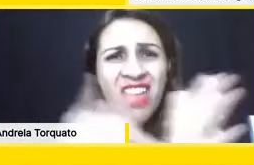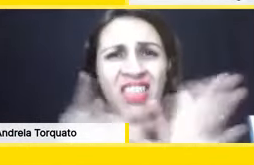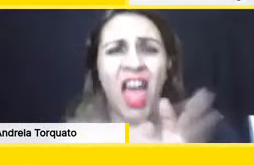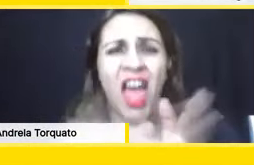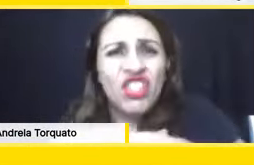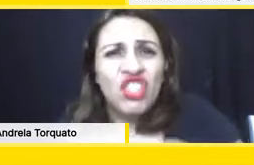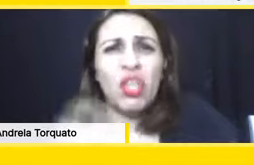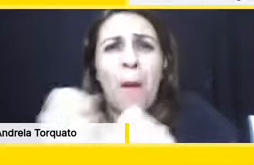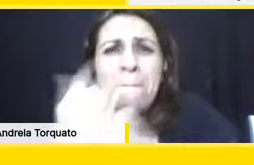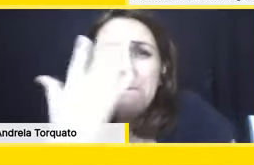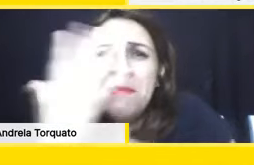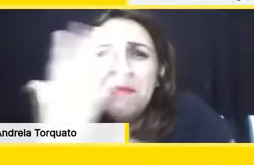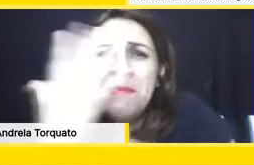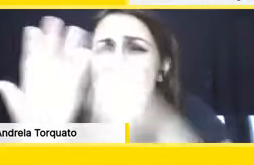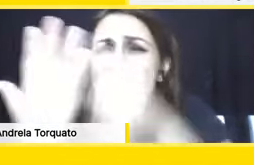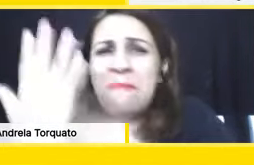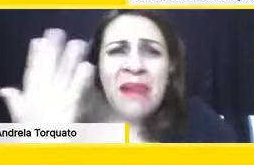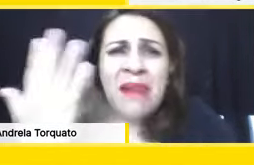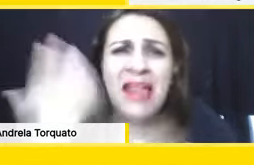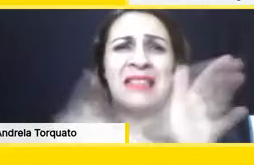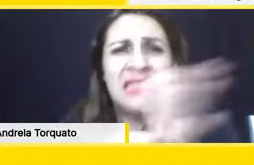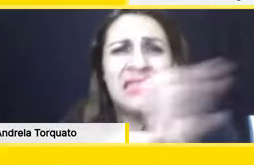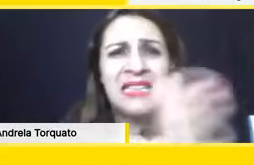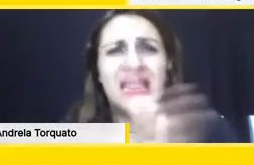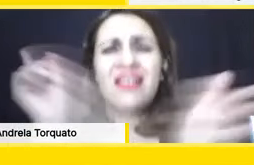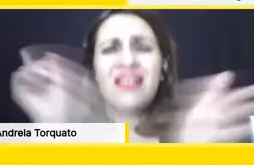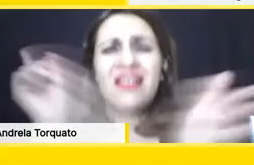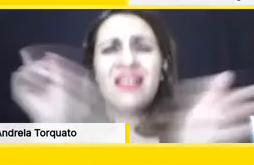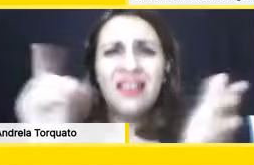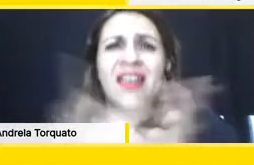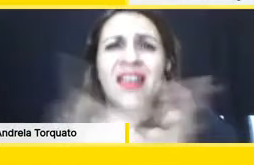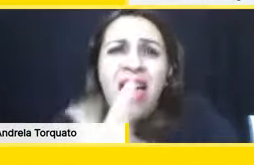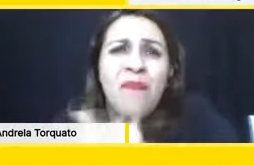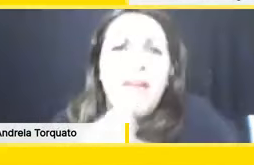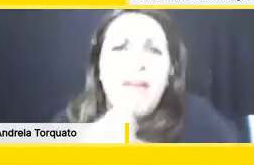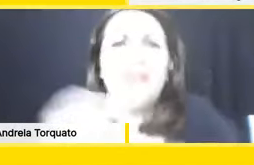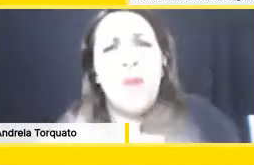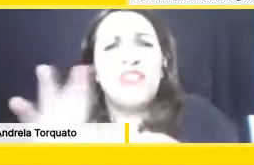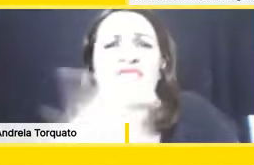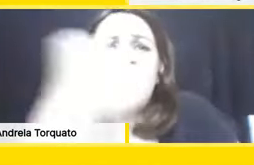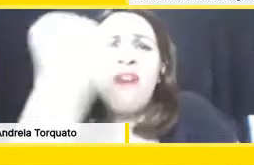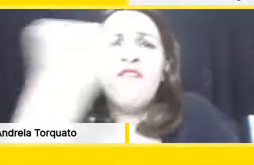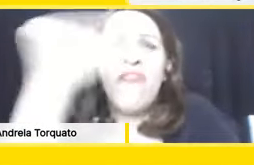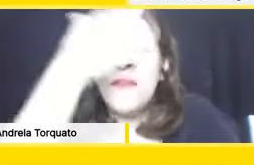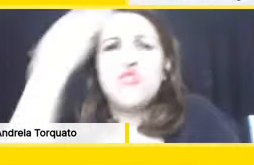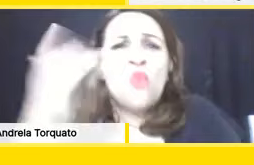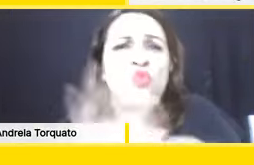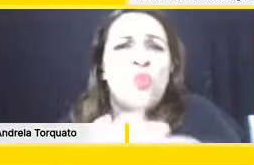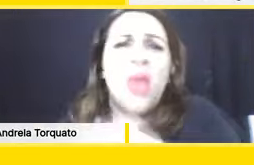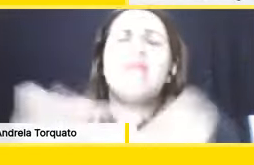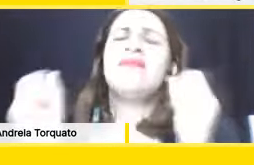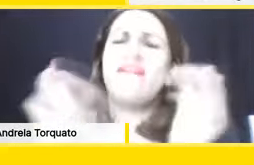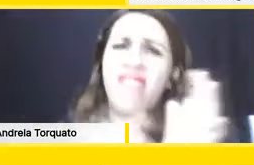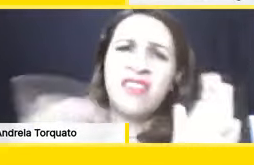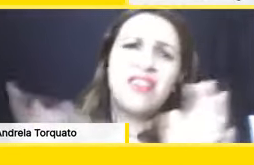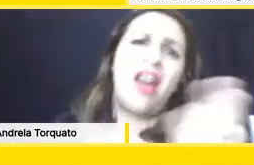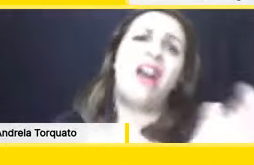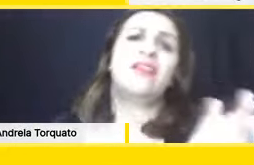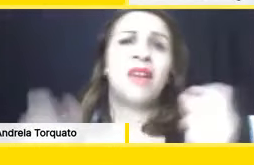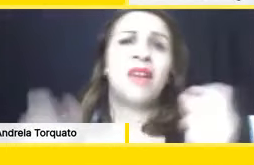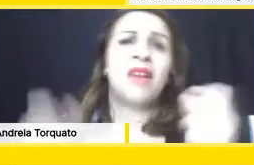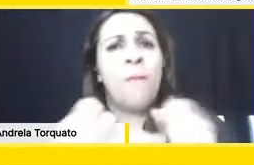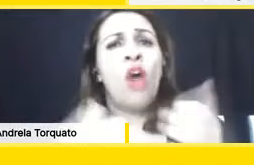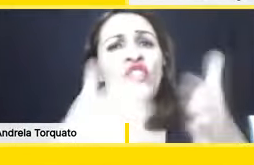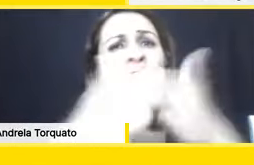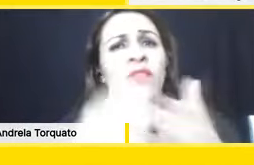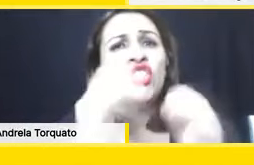à resolução da agência da Anvisa, que hoje autoriza a comercializar, ou seja, a pessoa pode importar e a comercializar esse